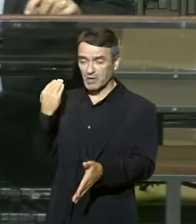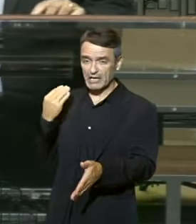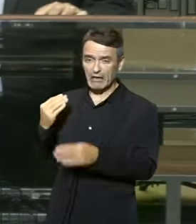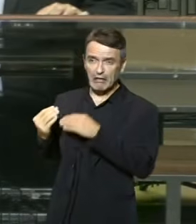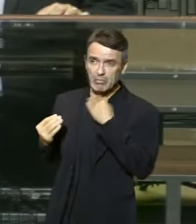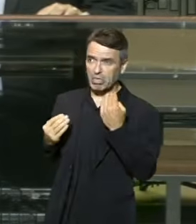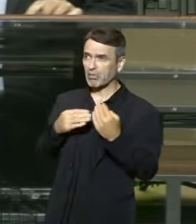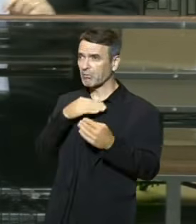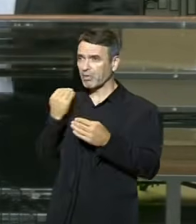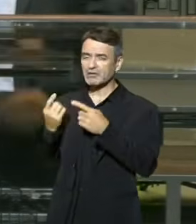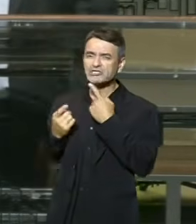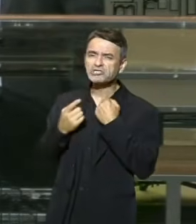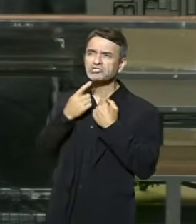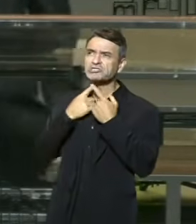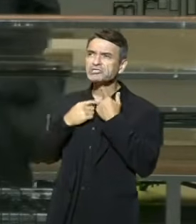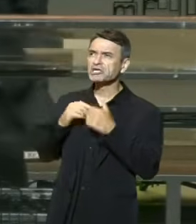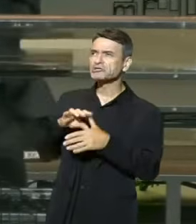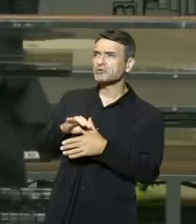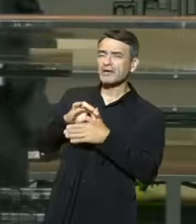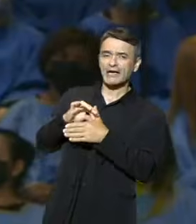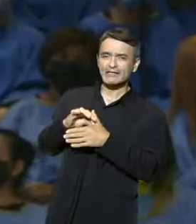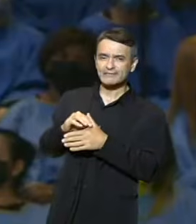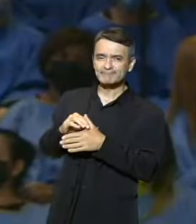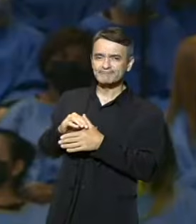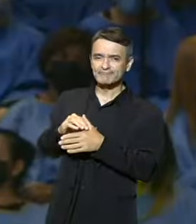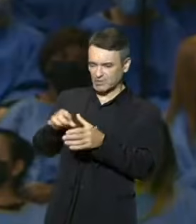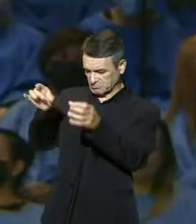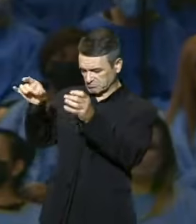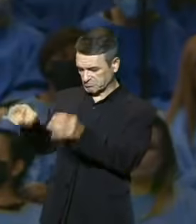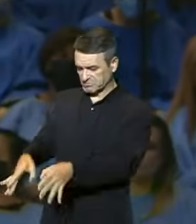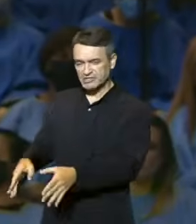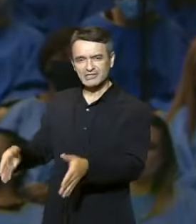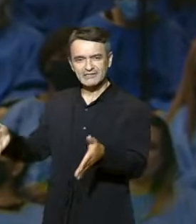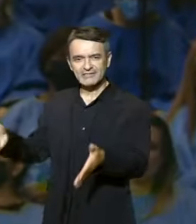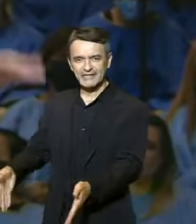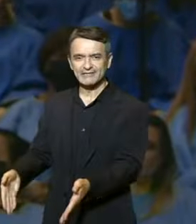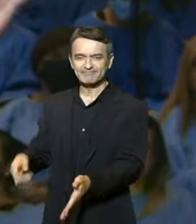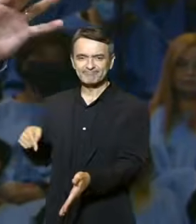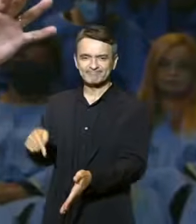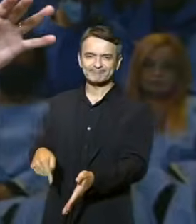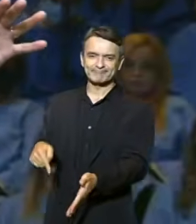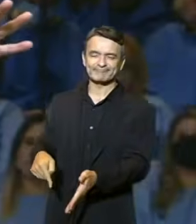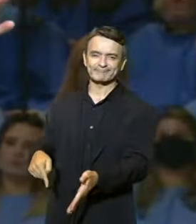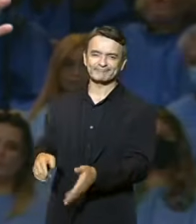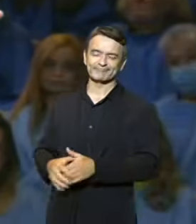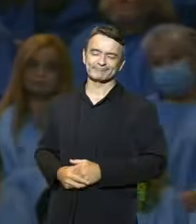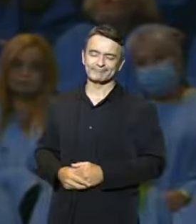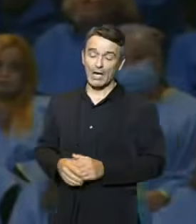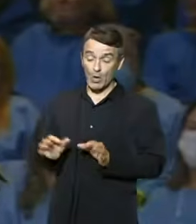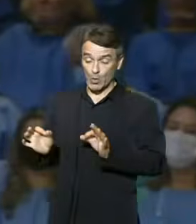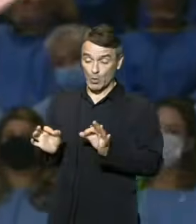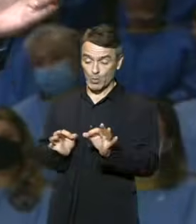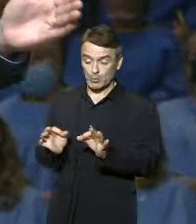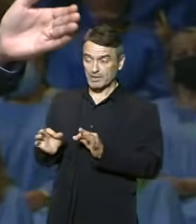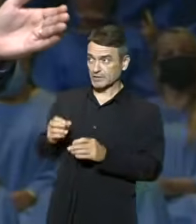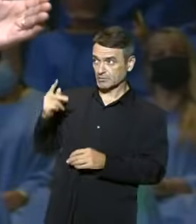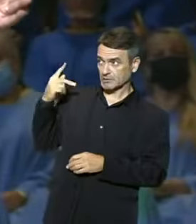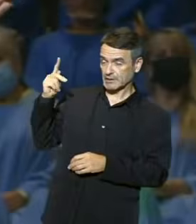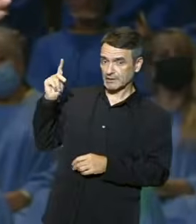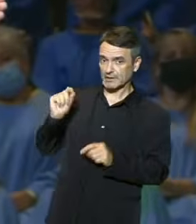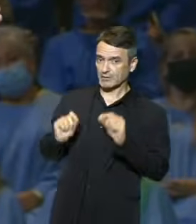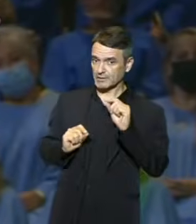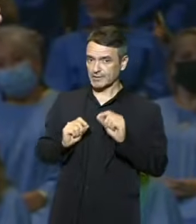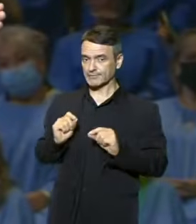de vontade de comer carne. O plano de Deus é levar toda